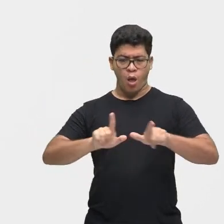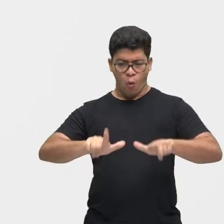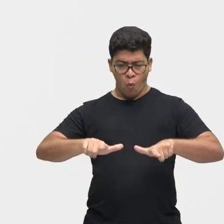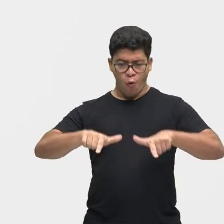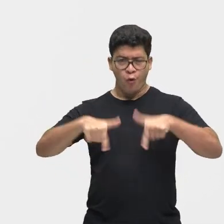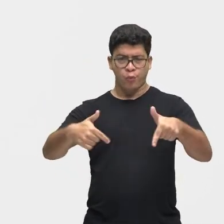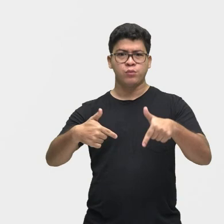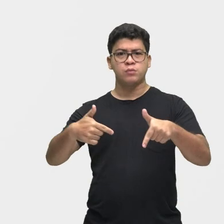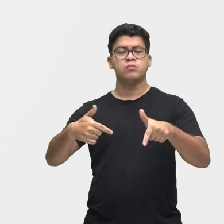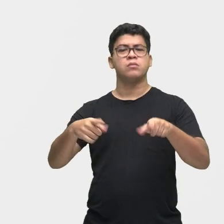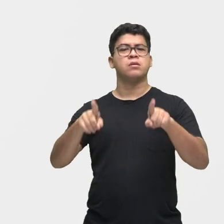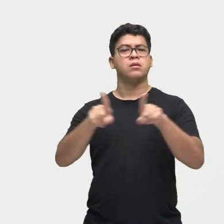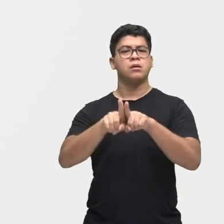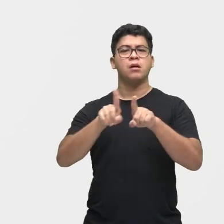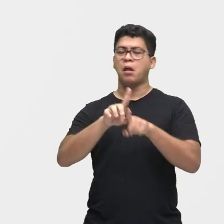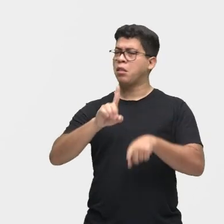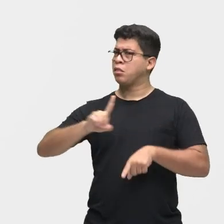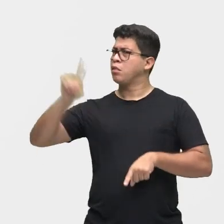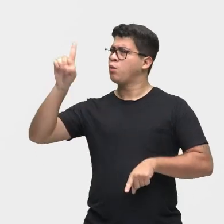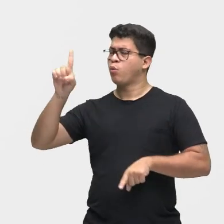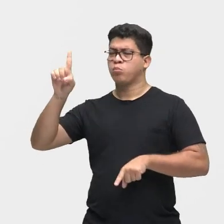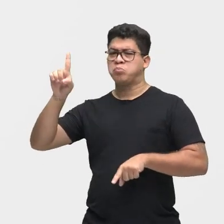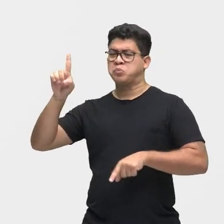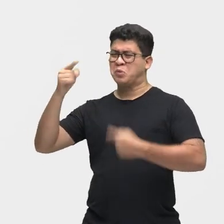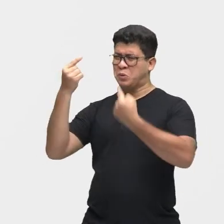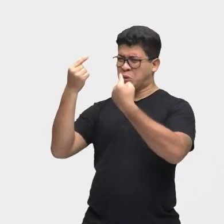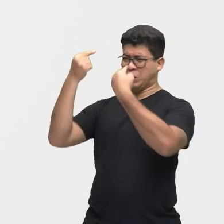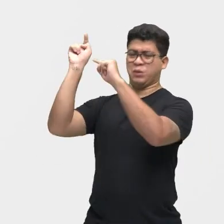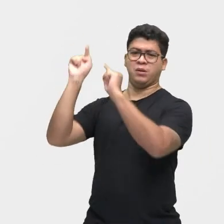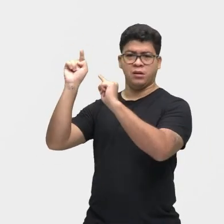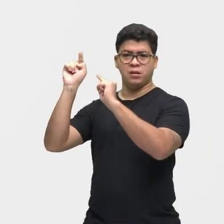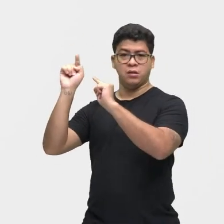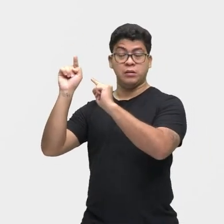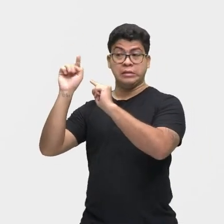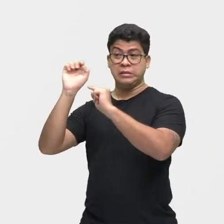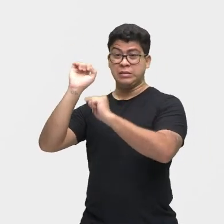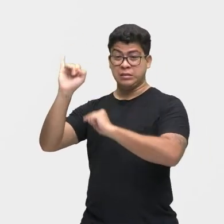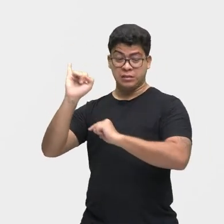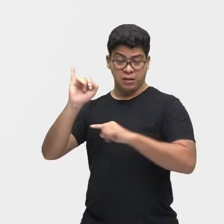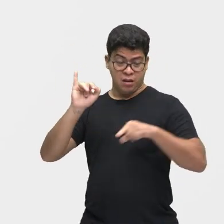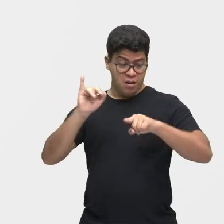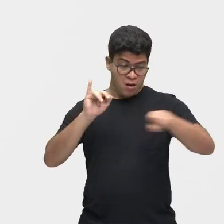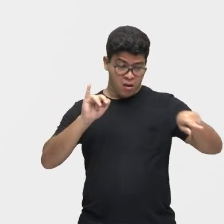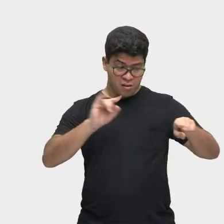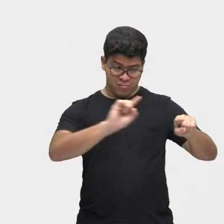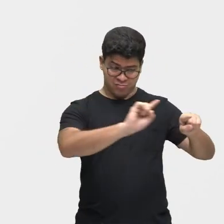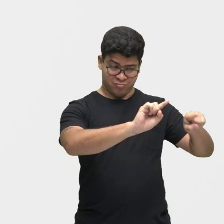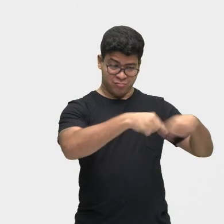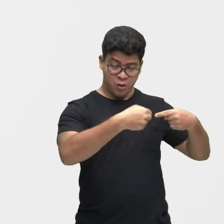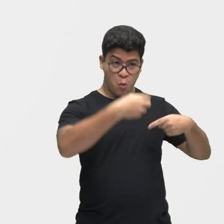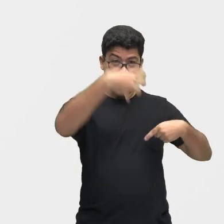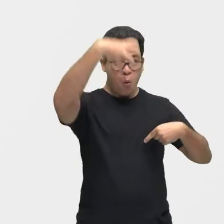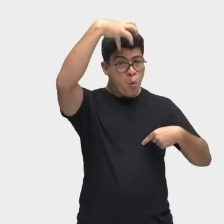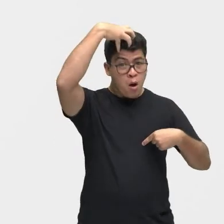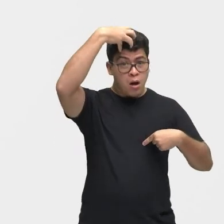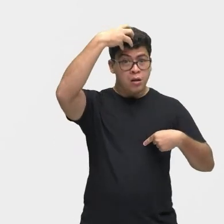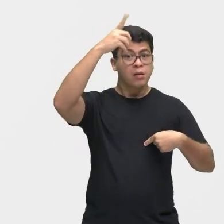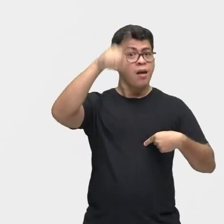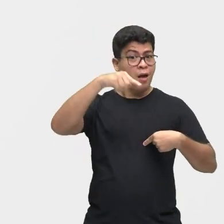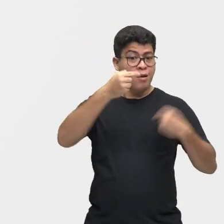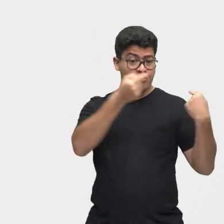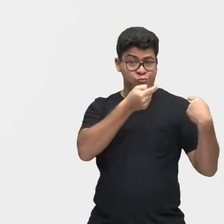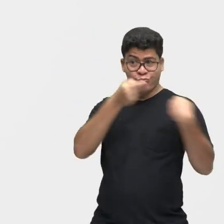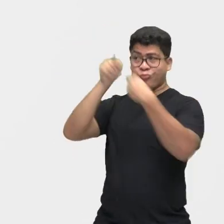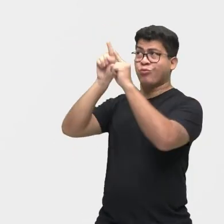a Deus toda e qualquer oposição feita aí ao governo, ao rei, justamente porque iria contrário